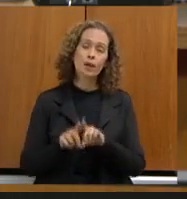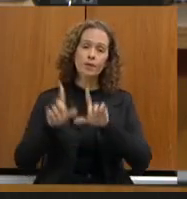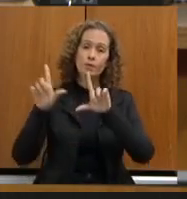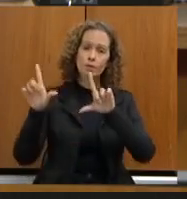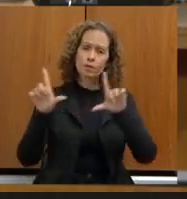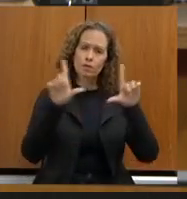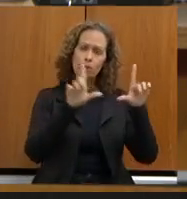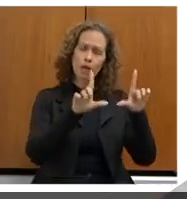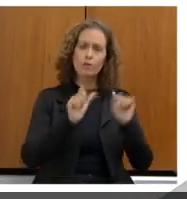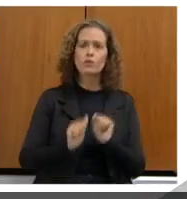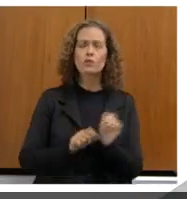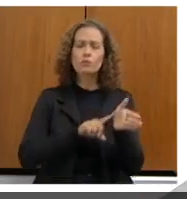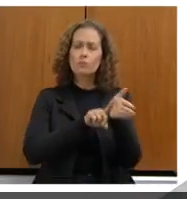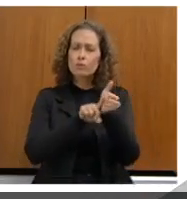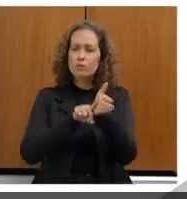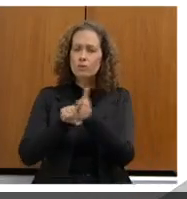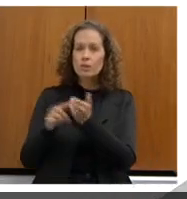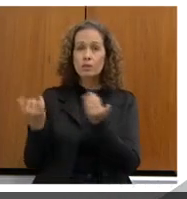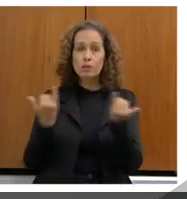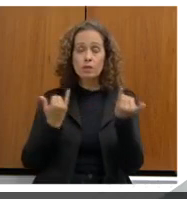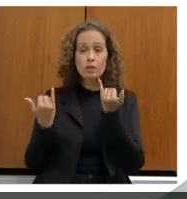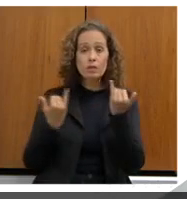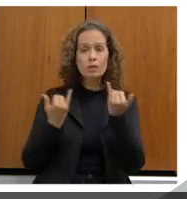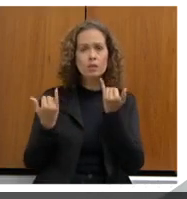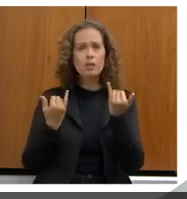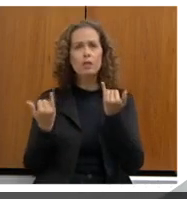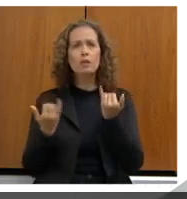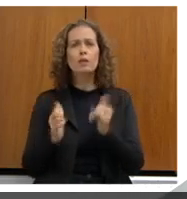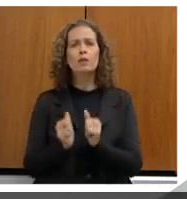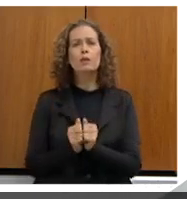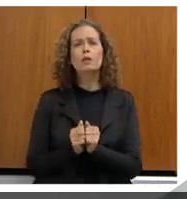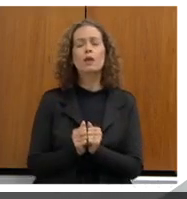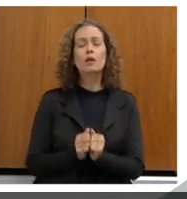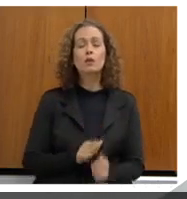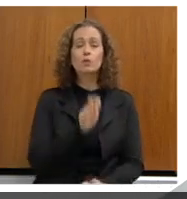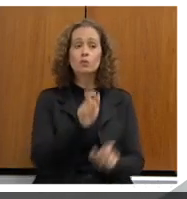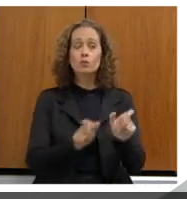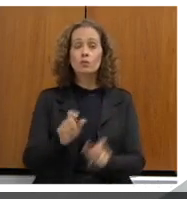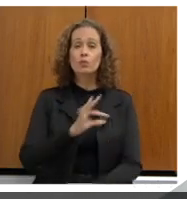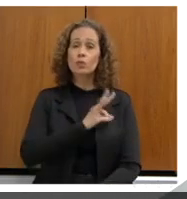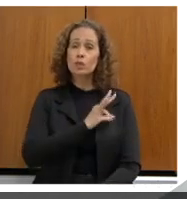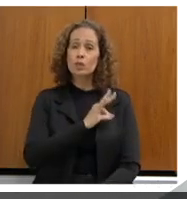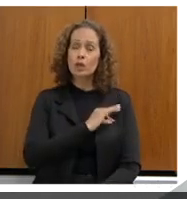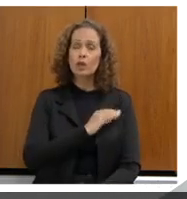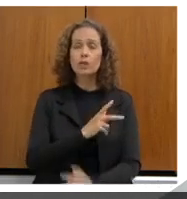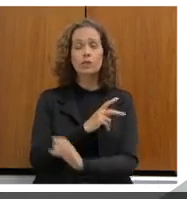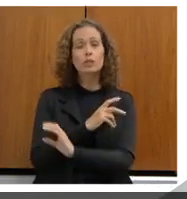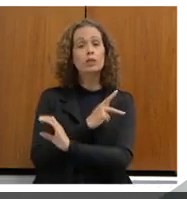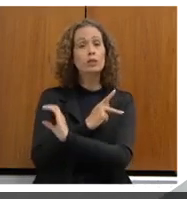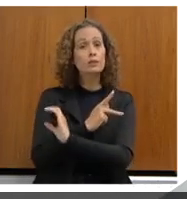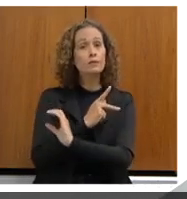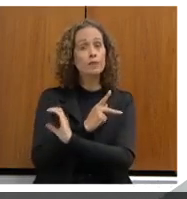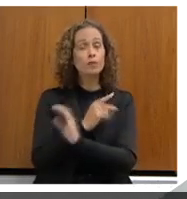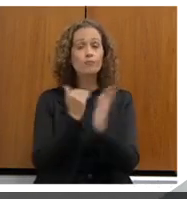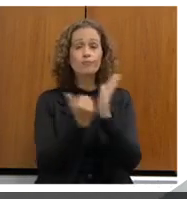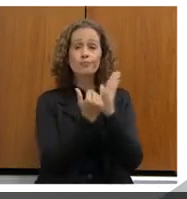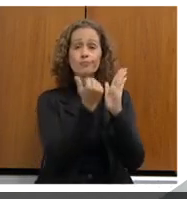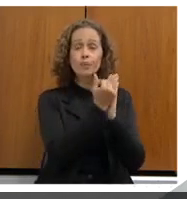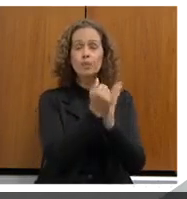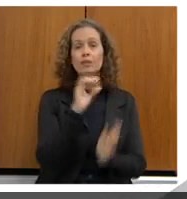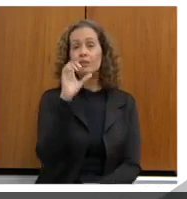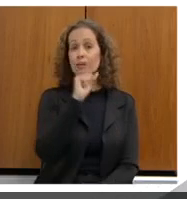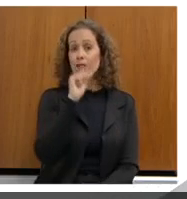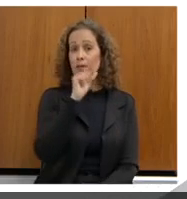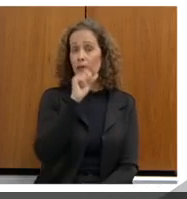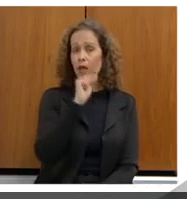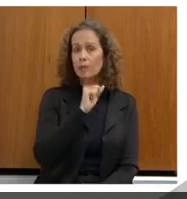um dado que é o referente as promoções de policiais civis agora no sábado nós vemos